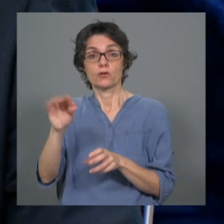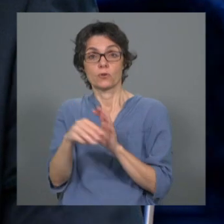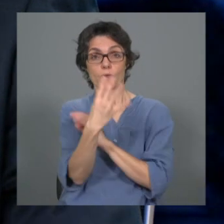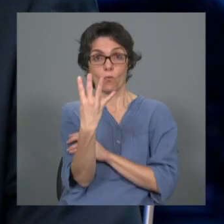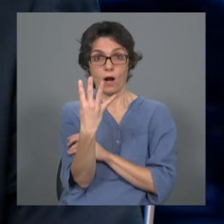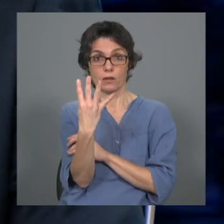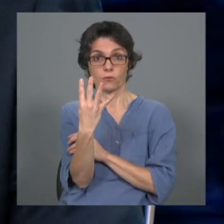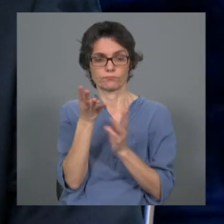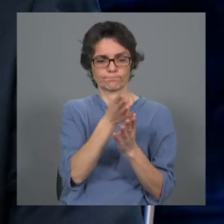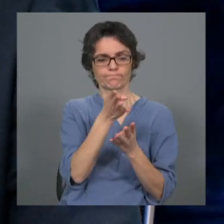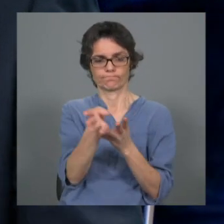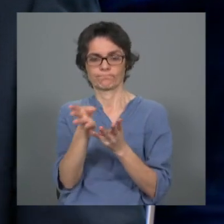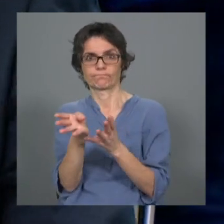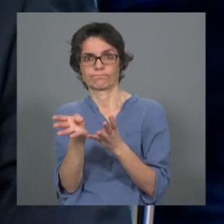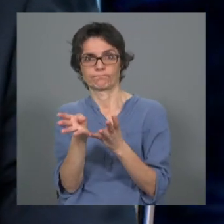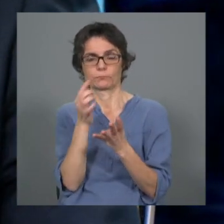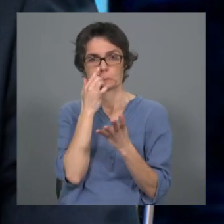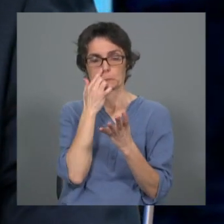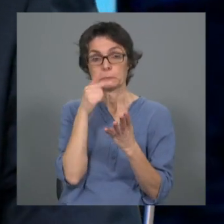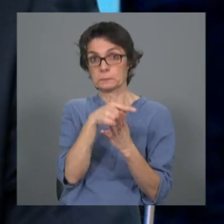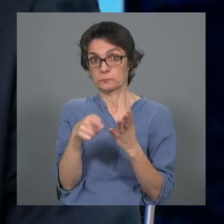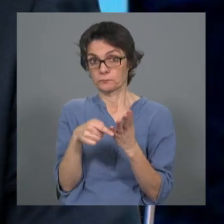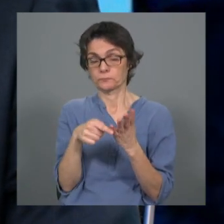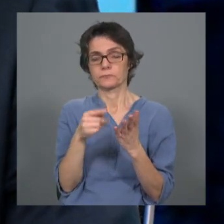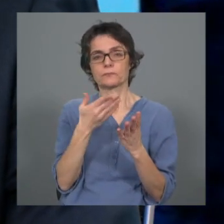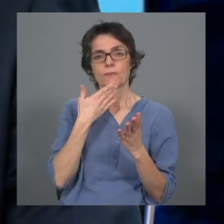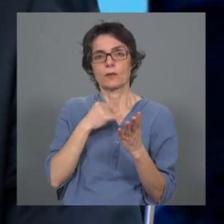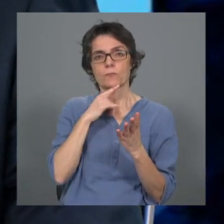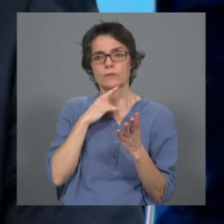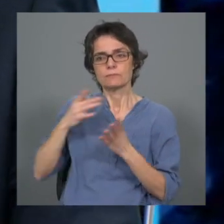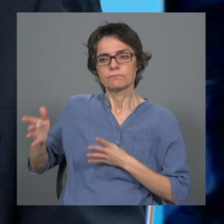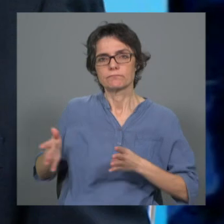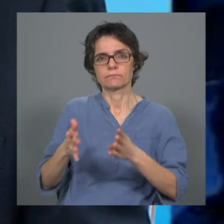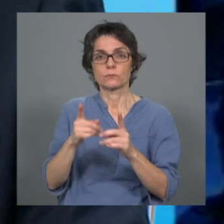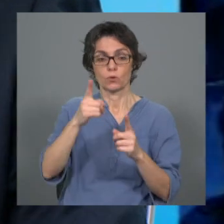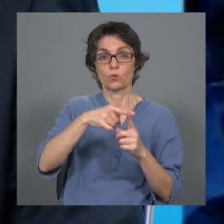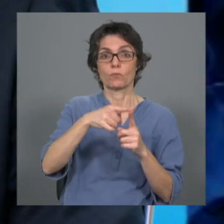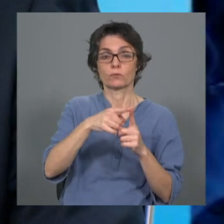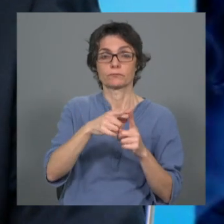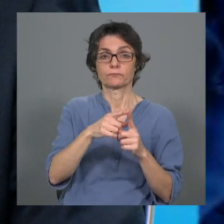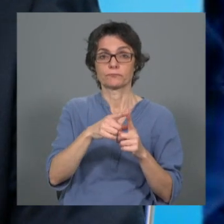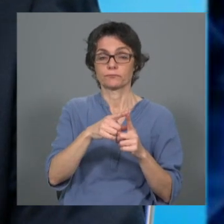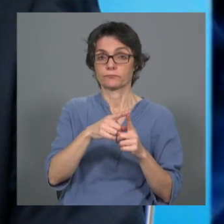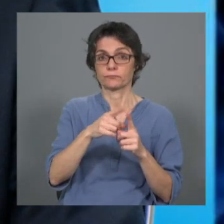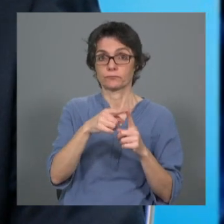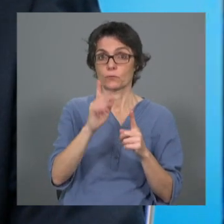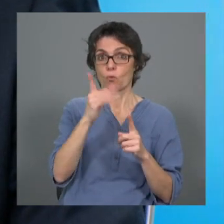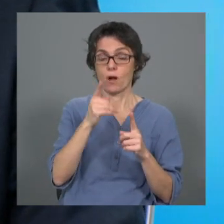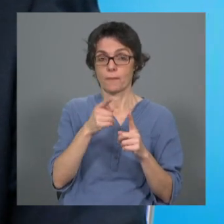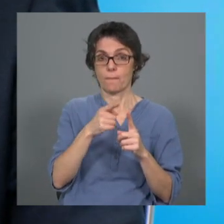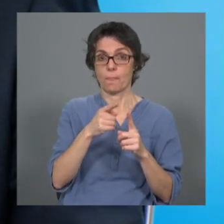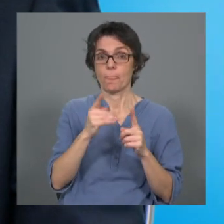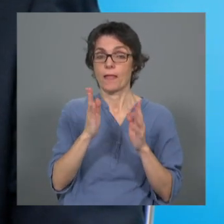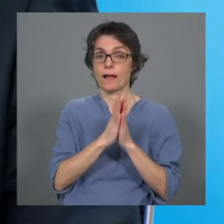4 vetores que nos ajudaram depois e que nos conduziram ao longo deste tempo. Um era transversal, portanto fazer da Igreja